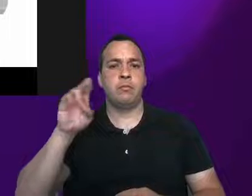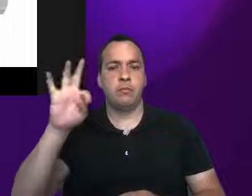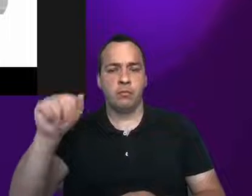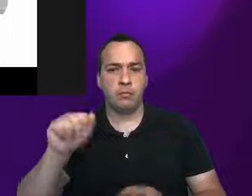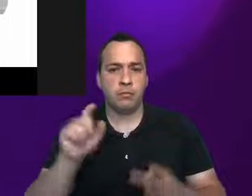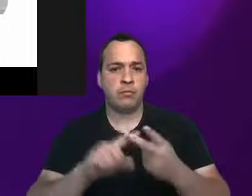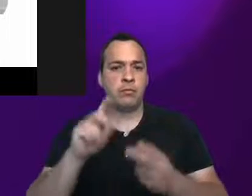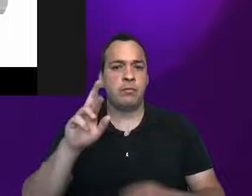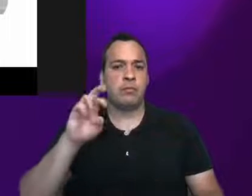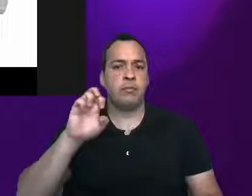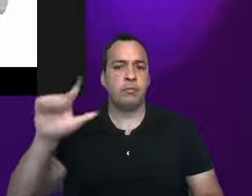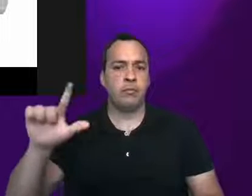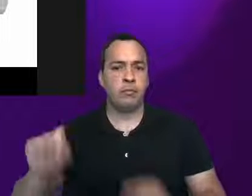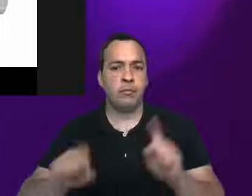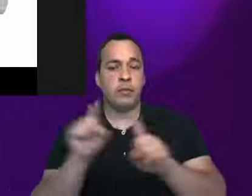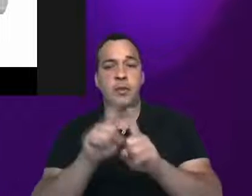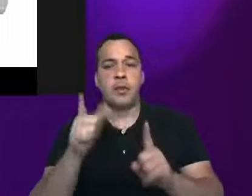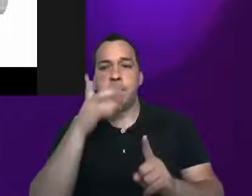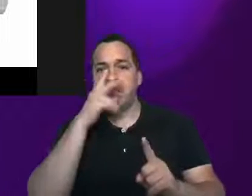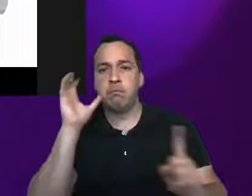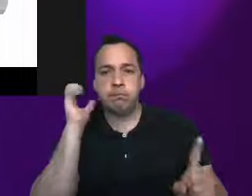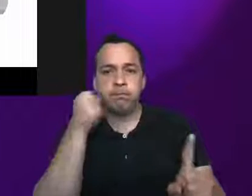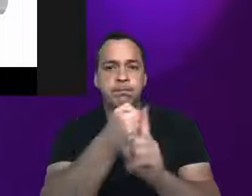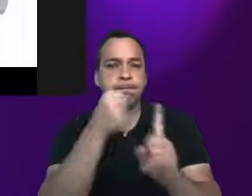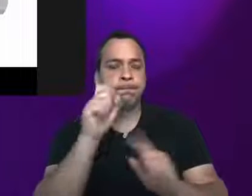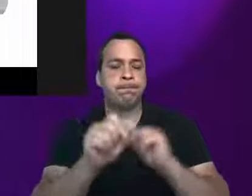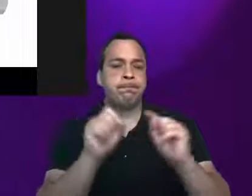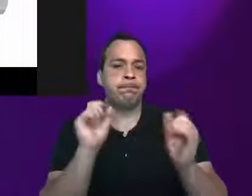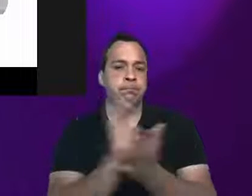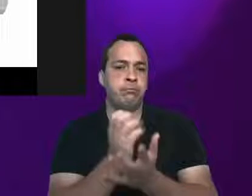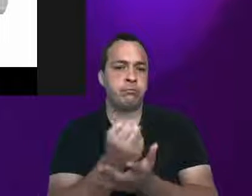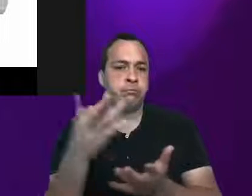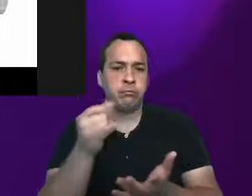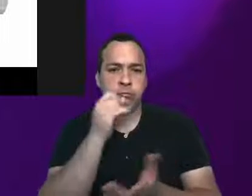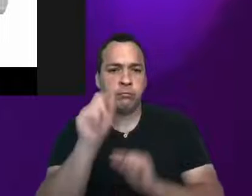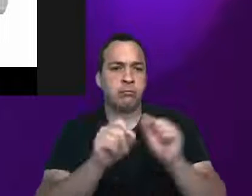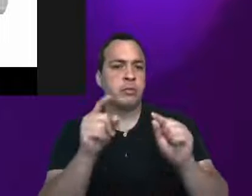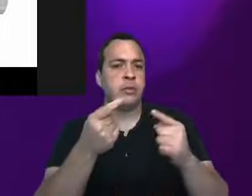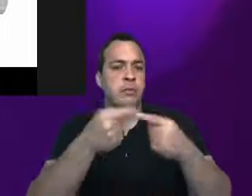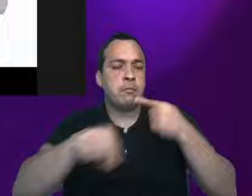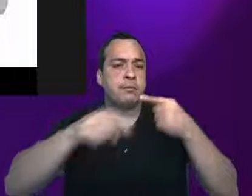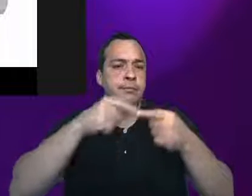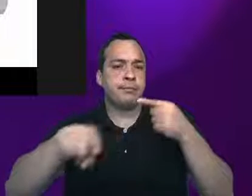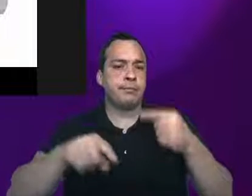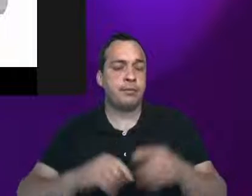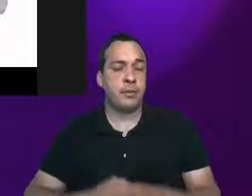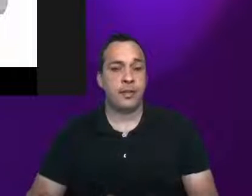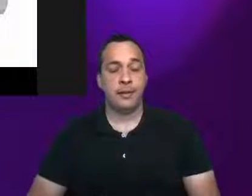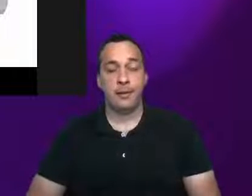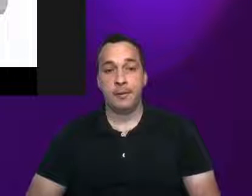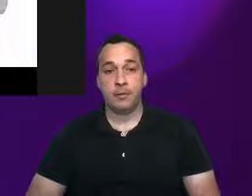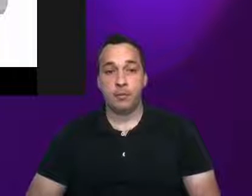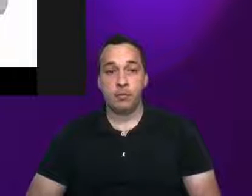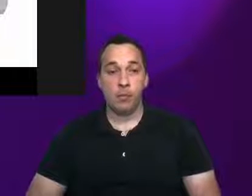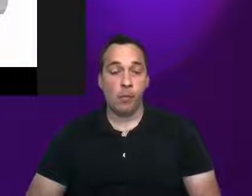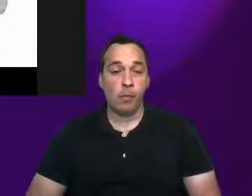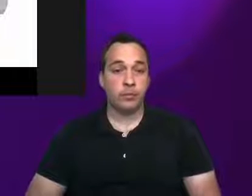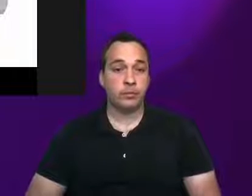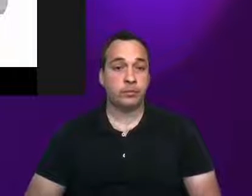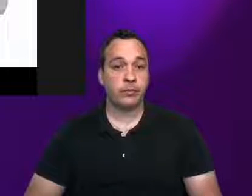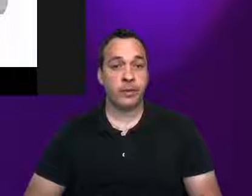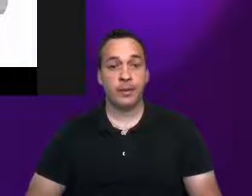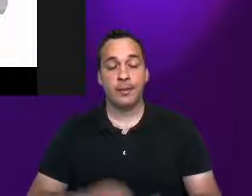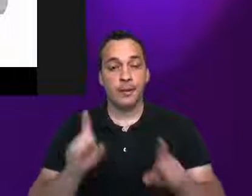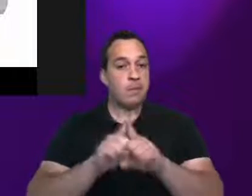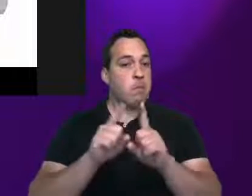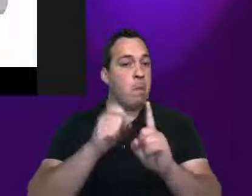renal, como impactando em disfunção de órgão-alvo, ou seja, em disfunção renal. Como a congestão venosa sistêmica